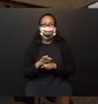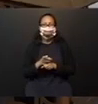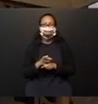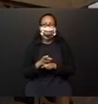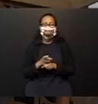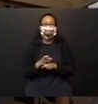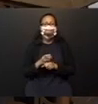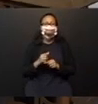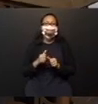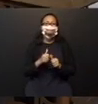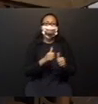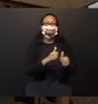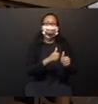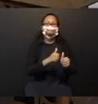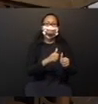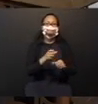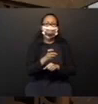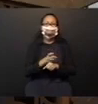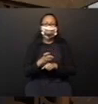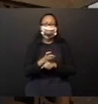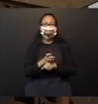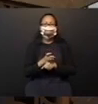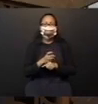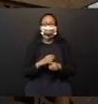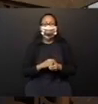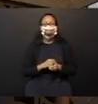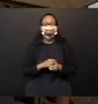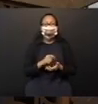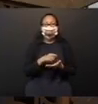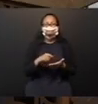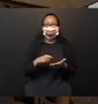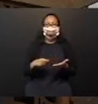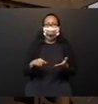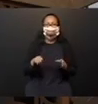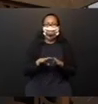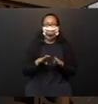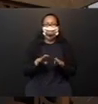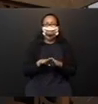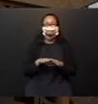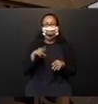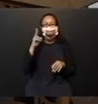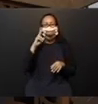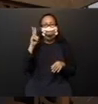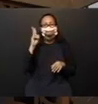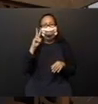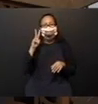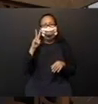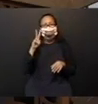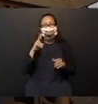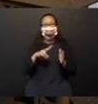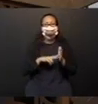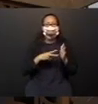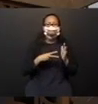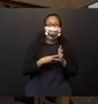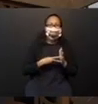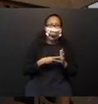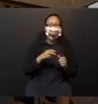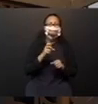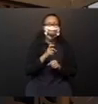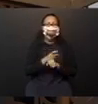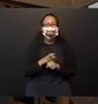de adjetivos, ou seja, o adjetivo vai vir depois. Anote aqui também. Lembra da definição do que é